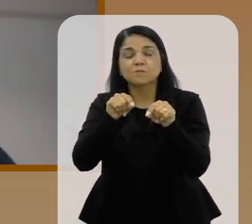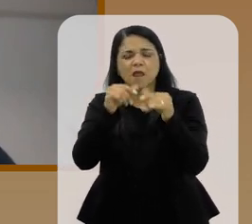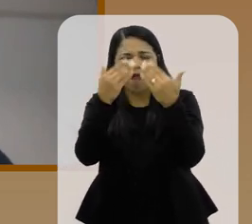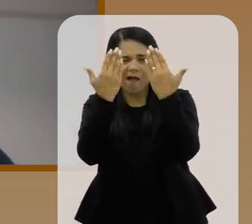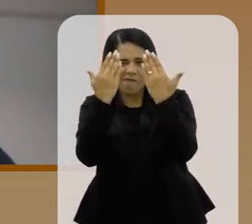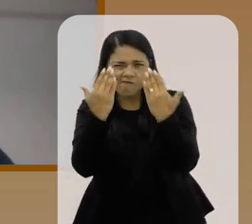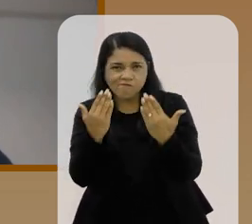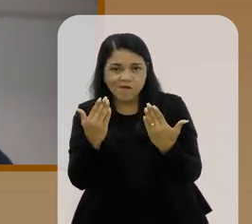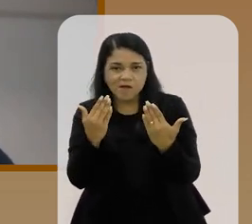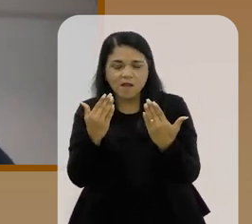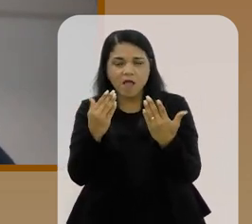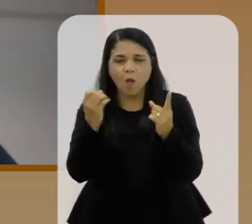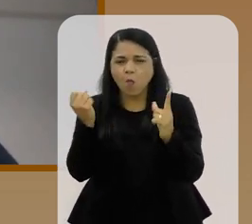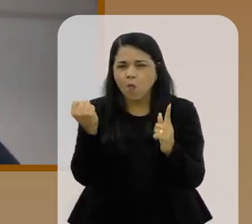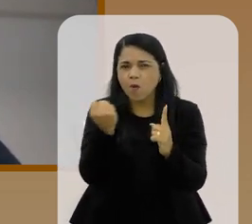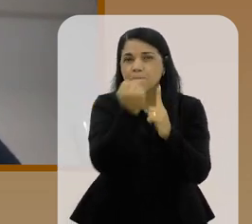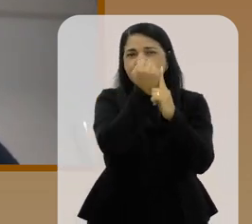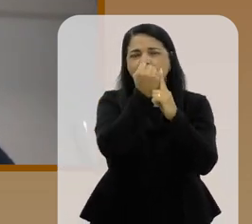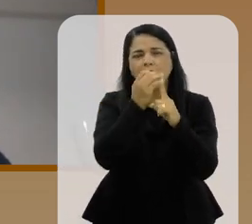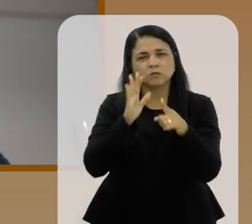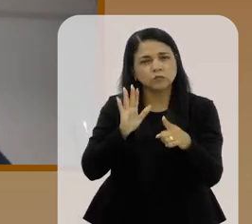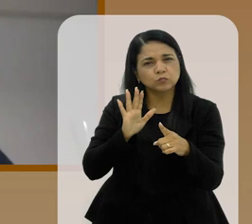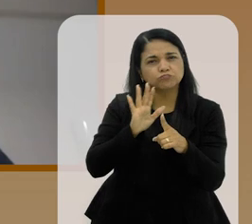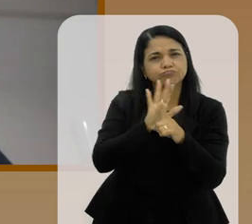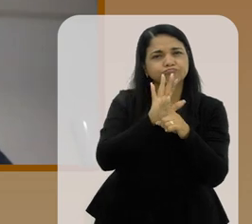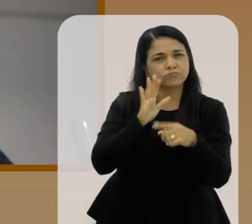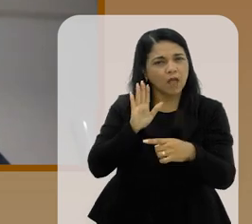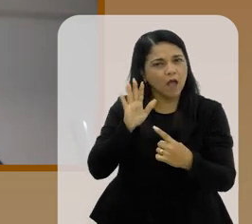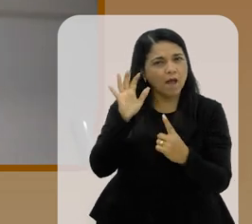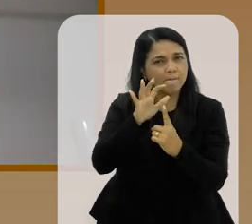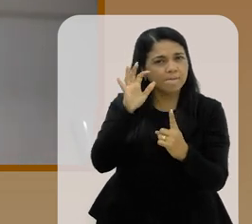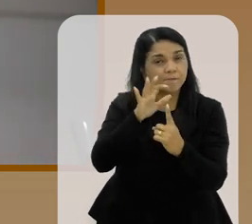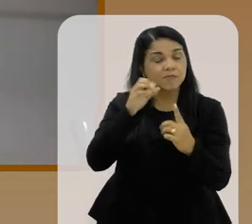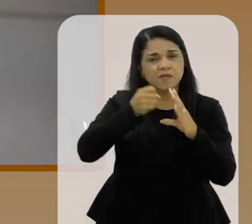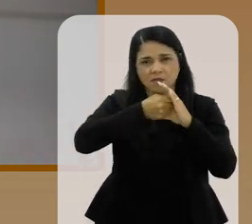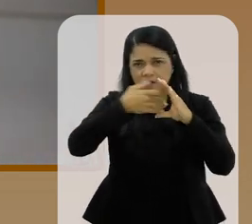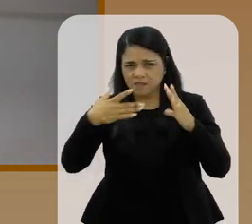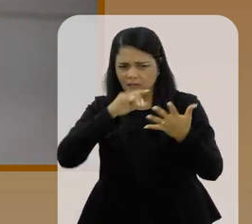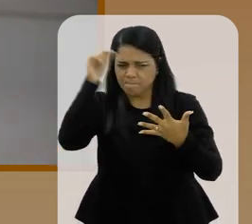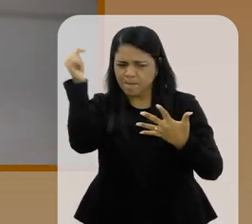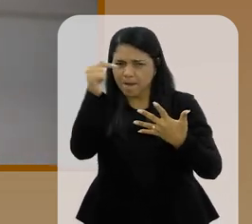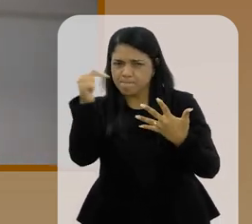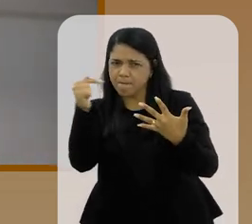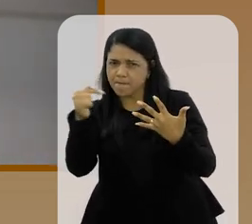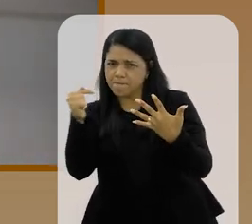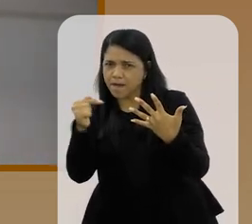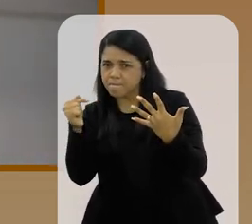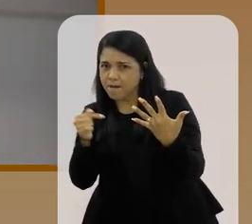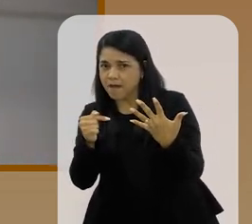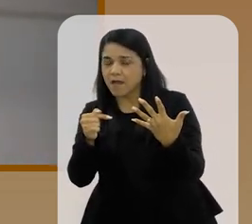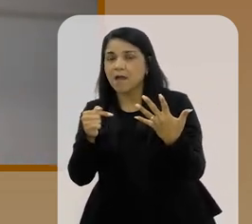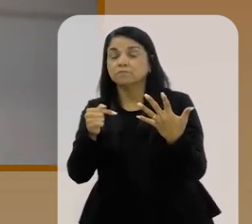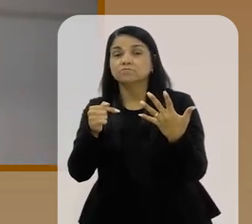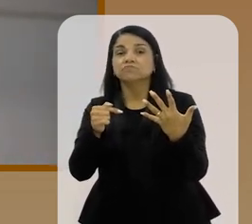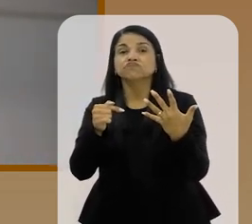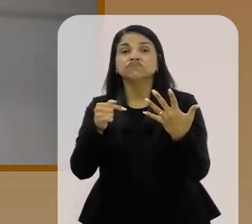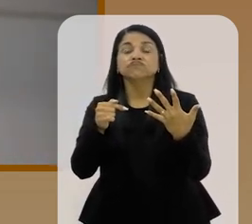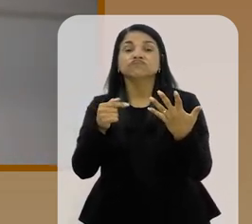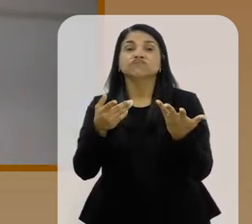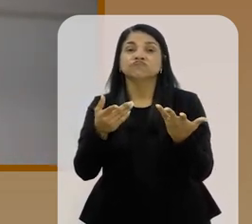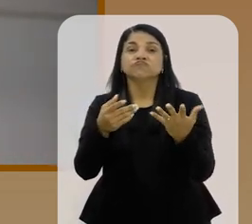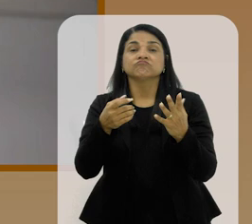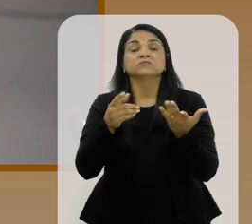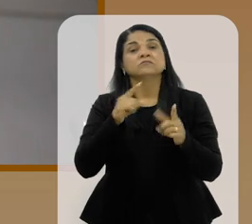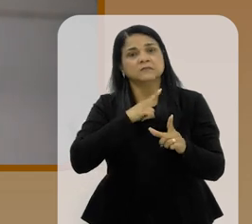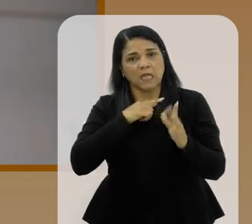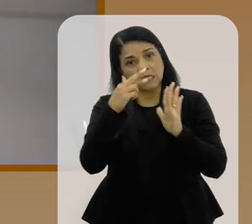para tentar avaliar qual o impacto da contribuição. Tem vários critérios que são considerados, mas é basicamente funciona